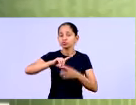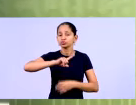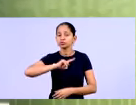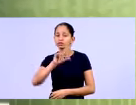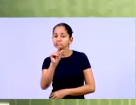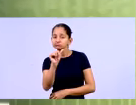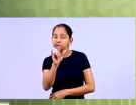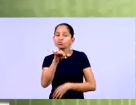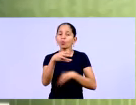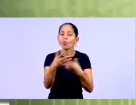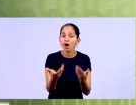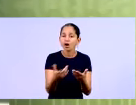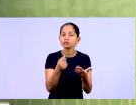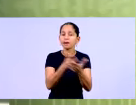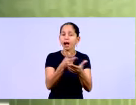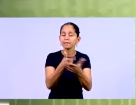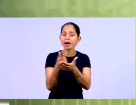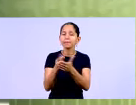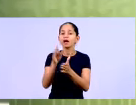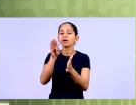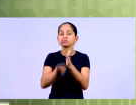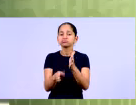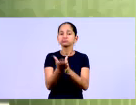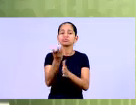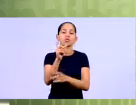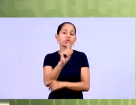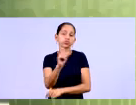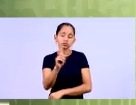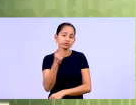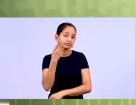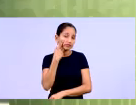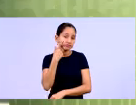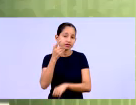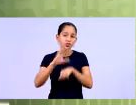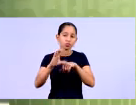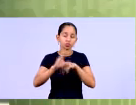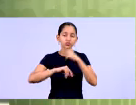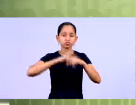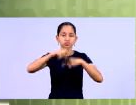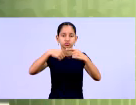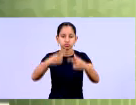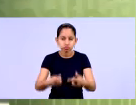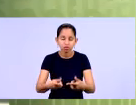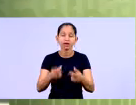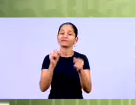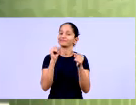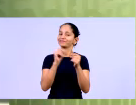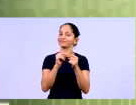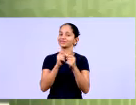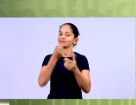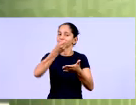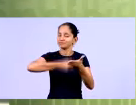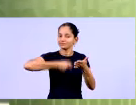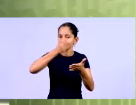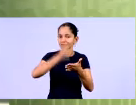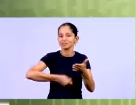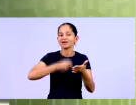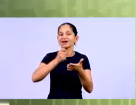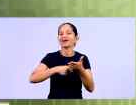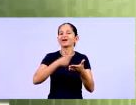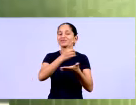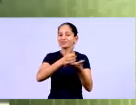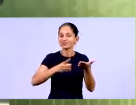características tributárias que, inclusive, vocês também verão no decorrer do curso, tá? Mas, então, deve fazer a declaração da pessoa jurídica e a